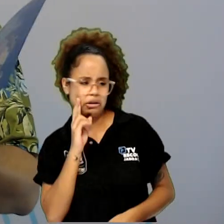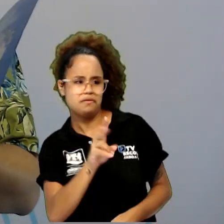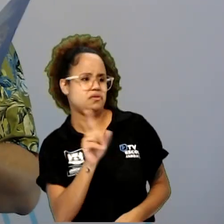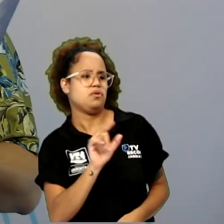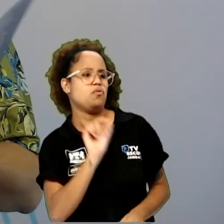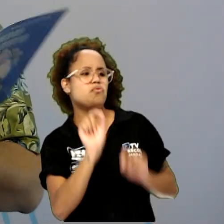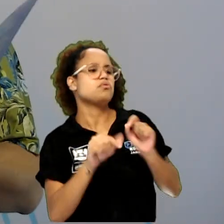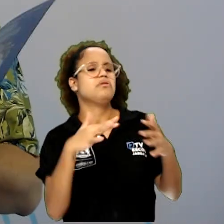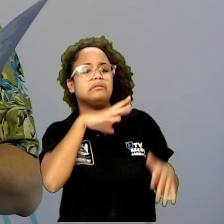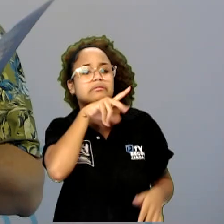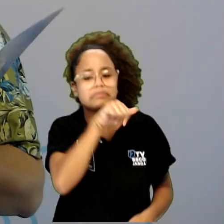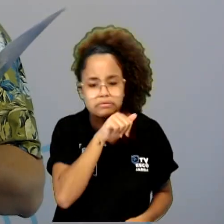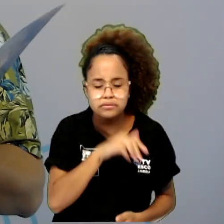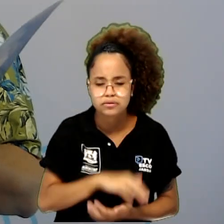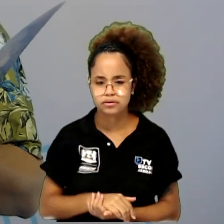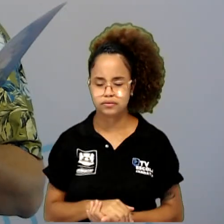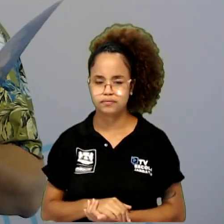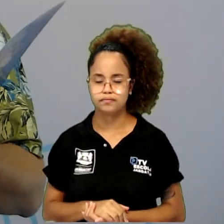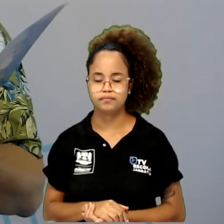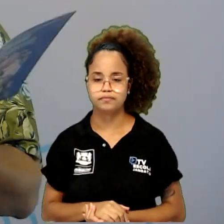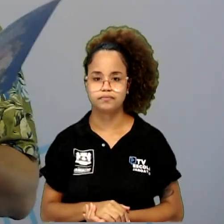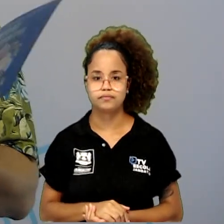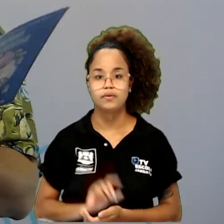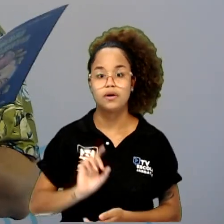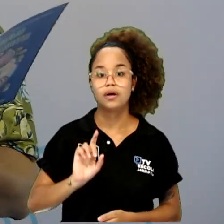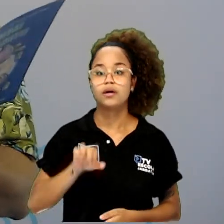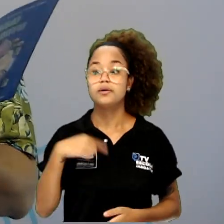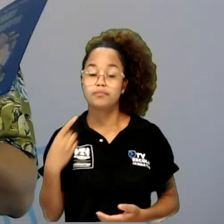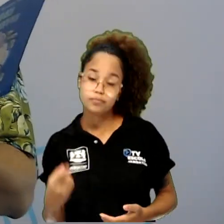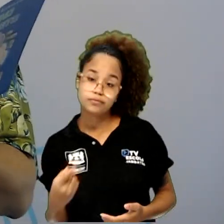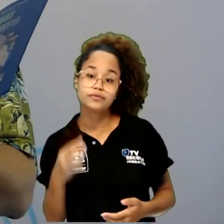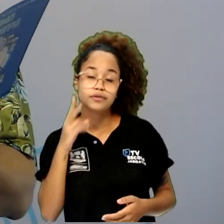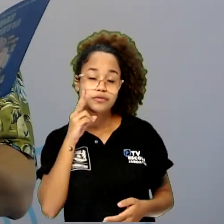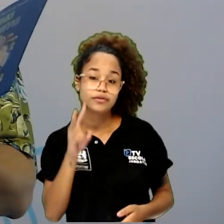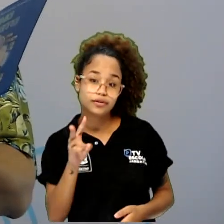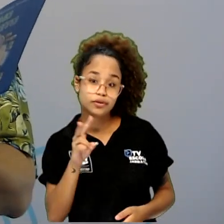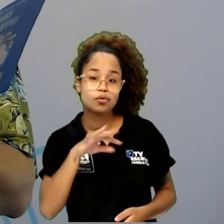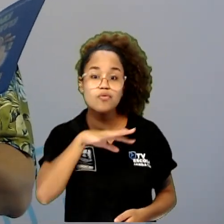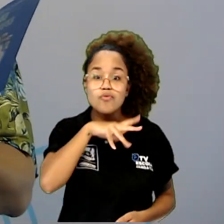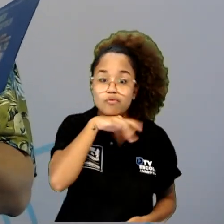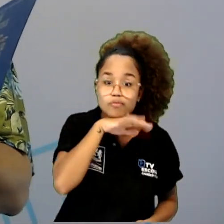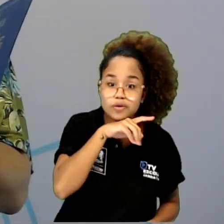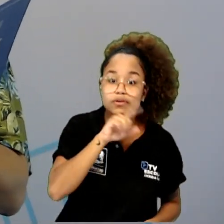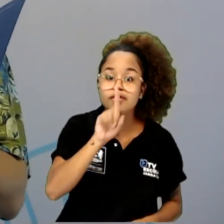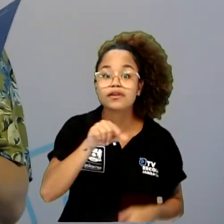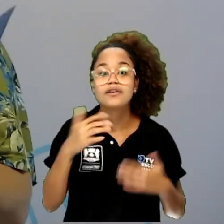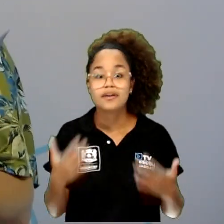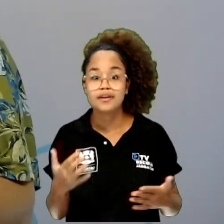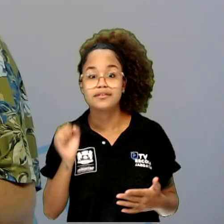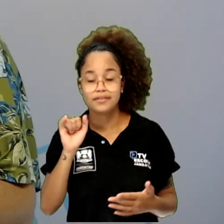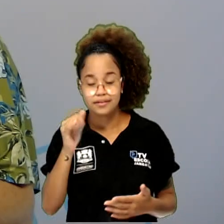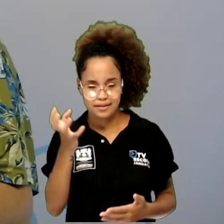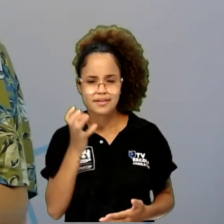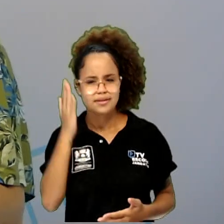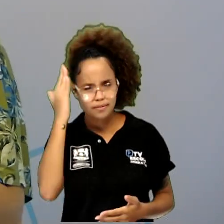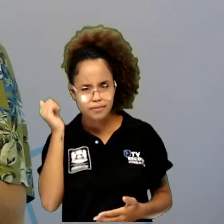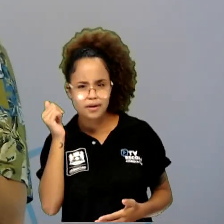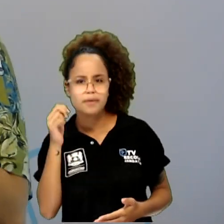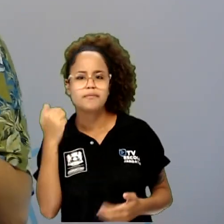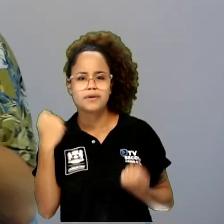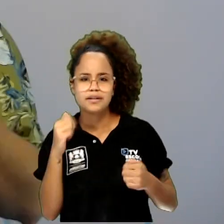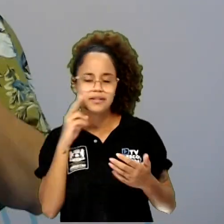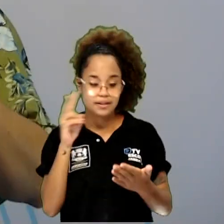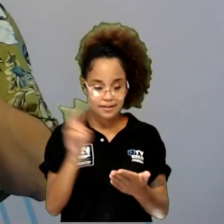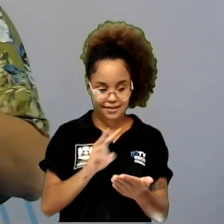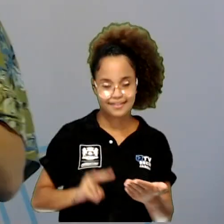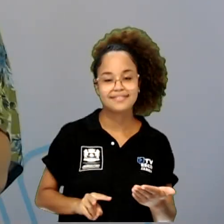era aquele mesmo que os botava para correr. E finalmente se viu que bicho era aquele ali, se quiser saber qual é, tem que ler esse